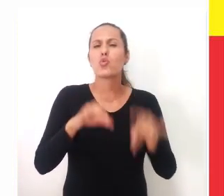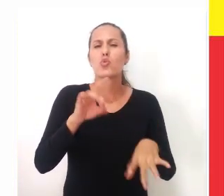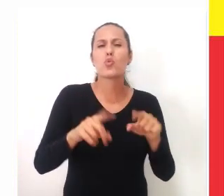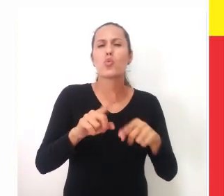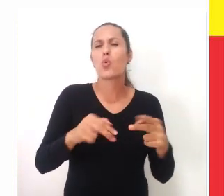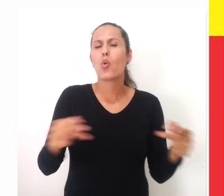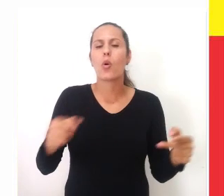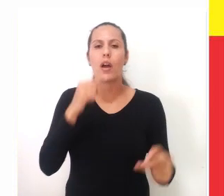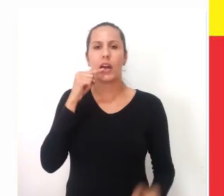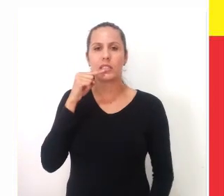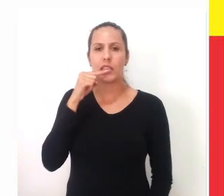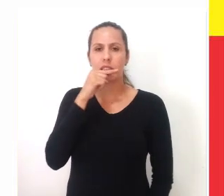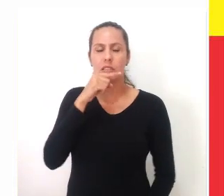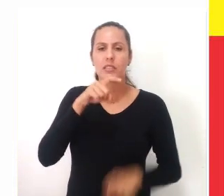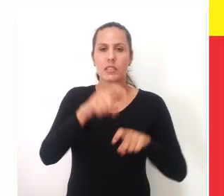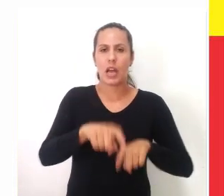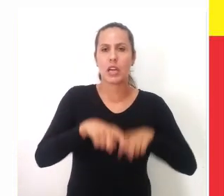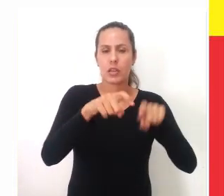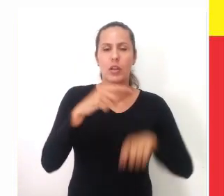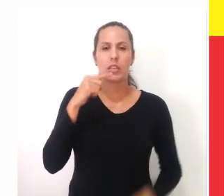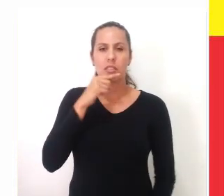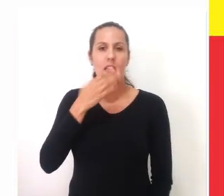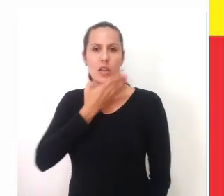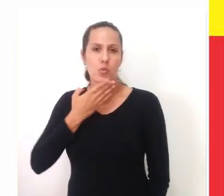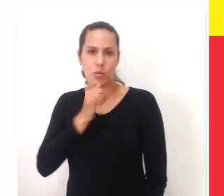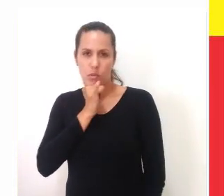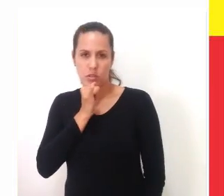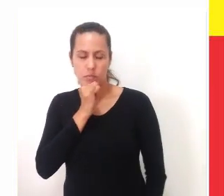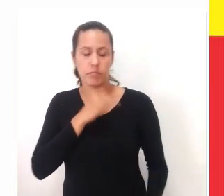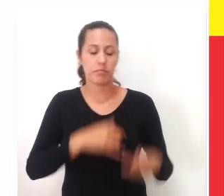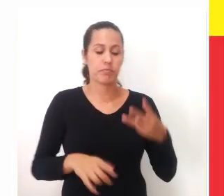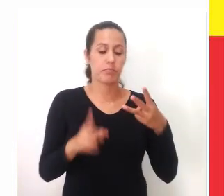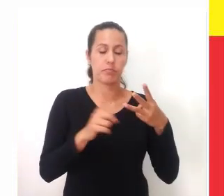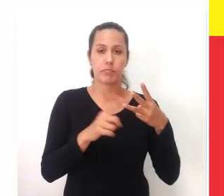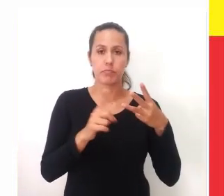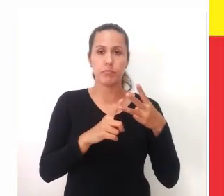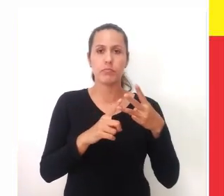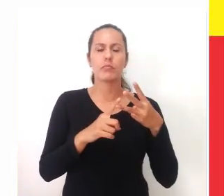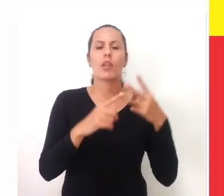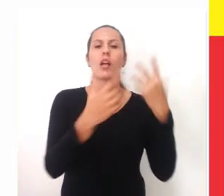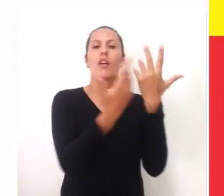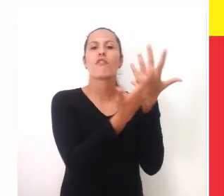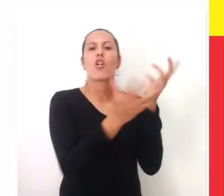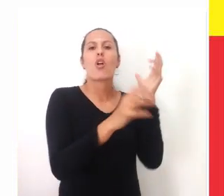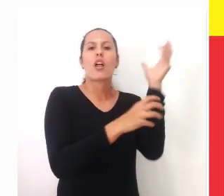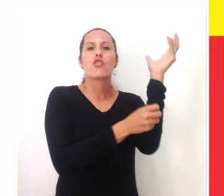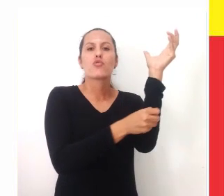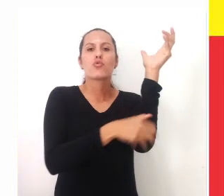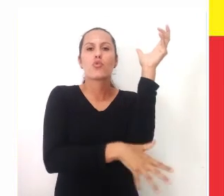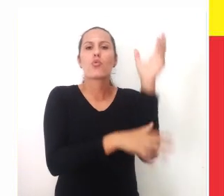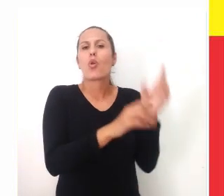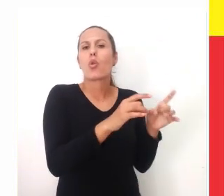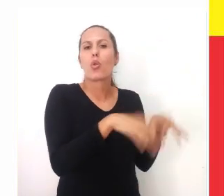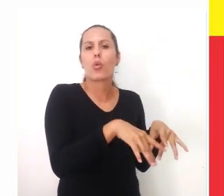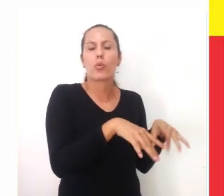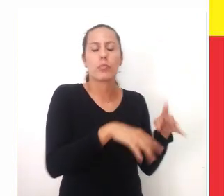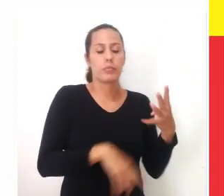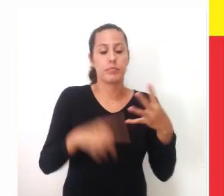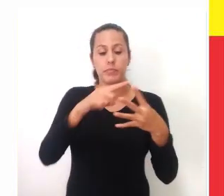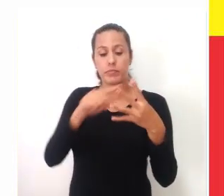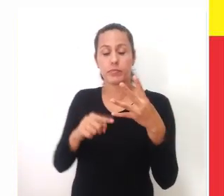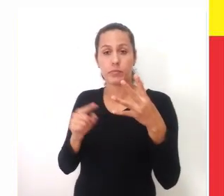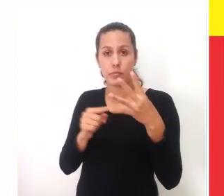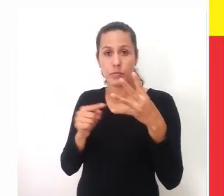2, resíduos agrícolas, como por exemplo, cana-de-açúcar. Número 3,